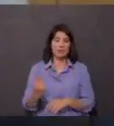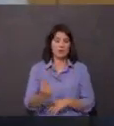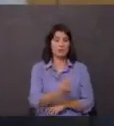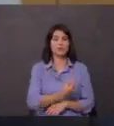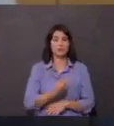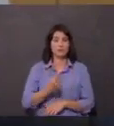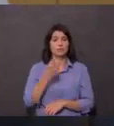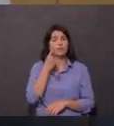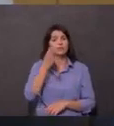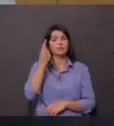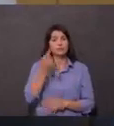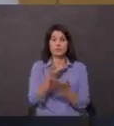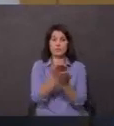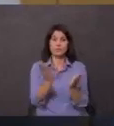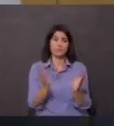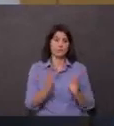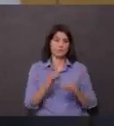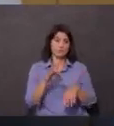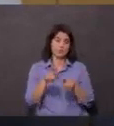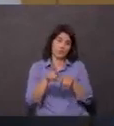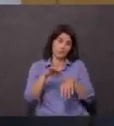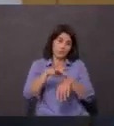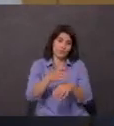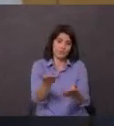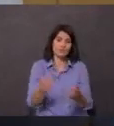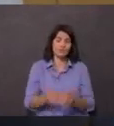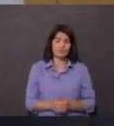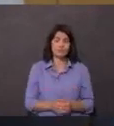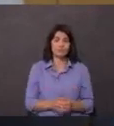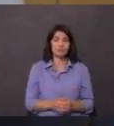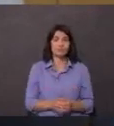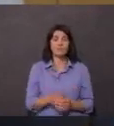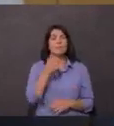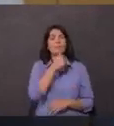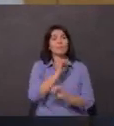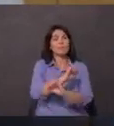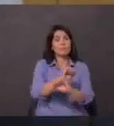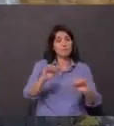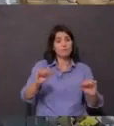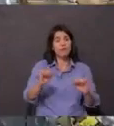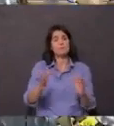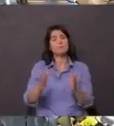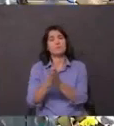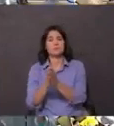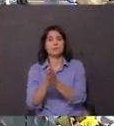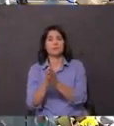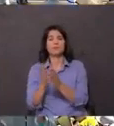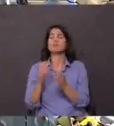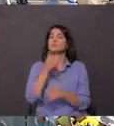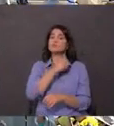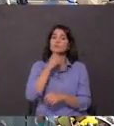em particular de vós, irmãos doentes, para unir o vosso sofrimento ao sofrimento do Redentor.